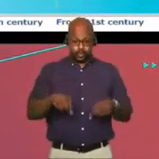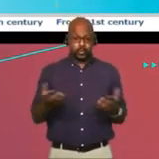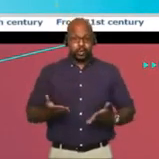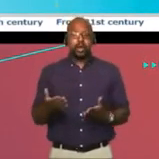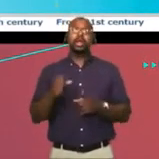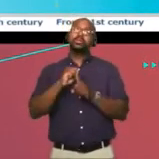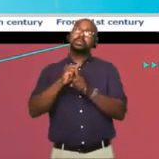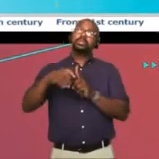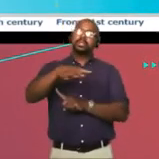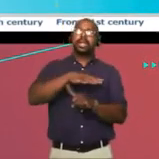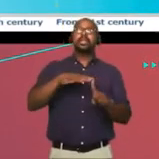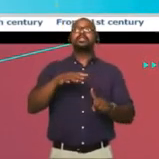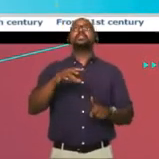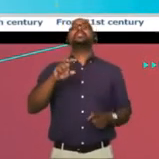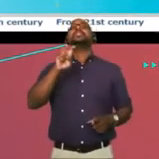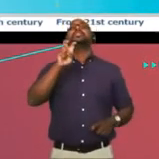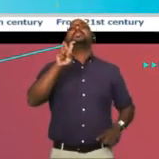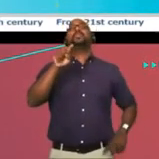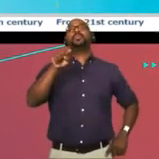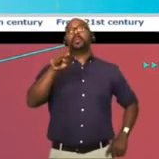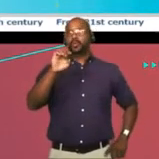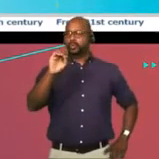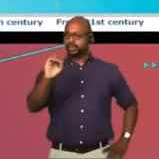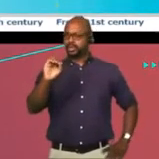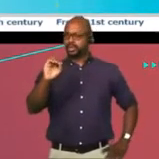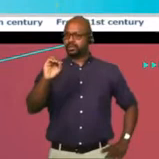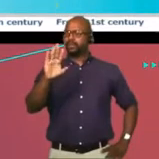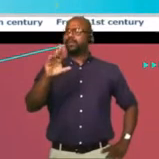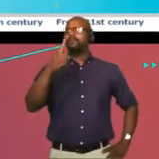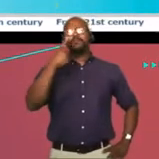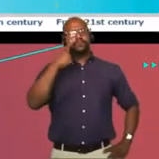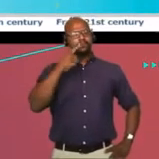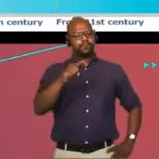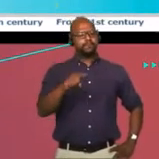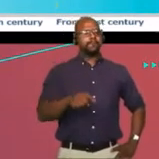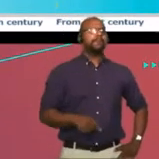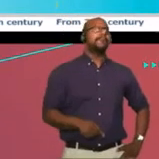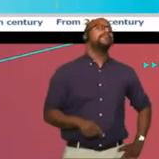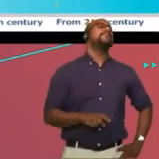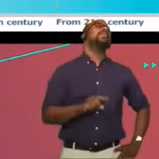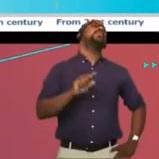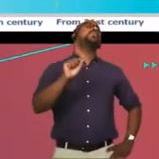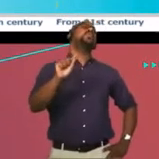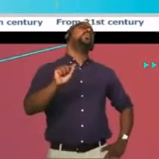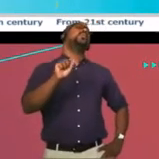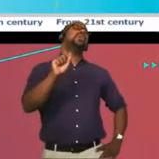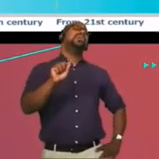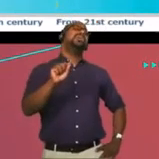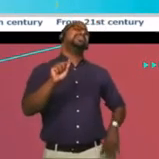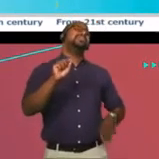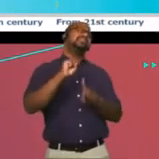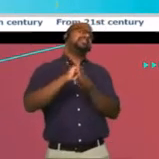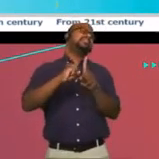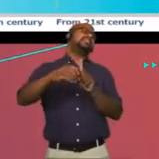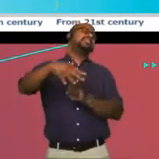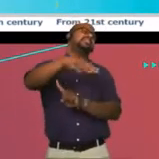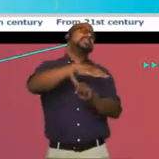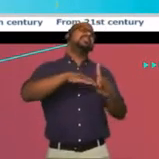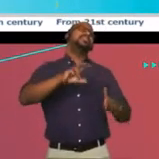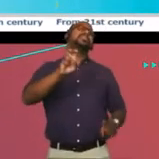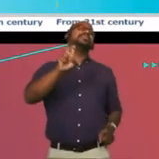então a sociedade cinco pontos ela vão dar uma olhada então no quê que é Essa sociedade